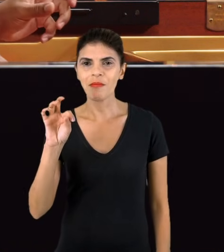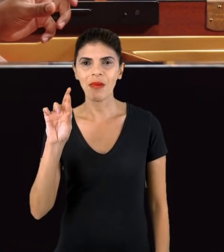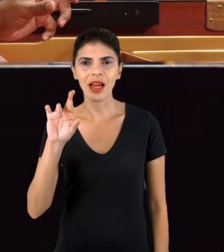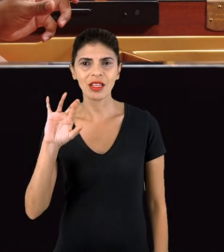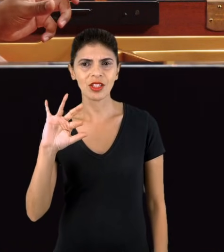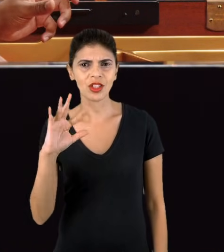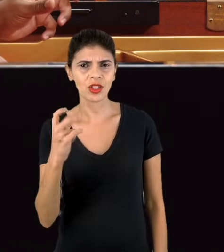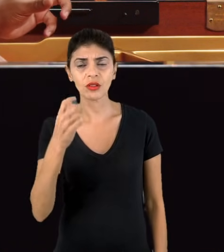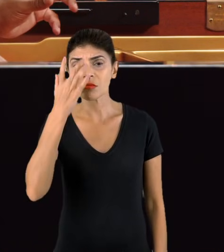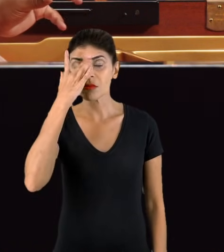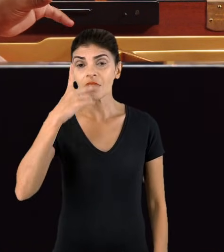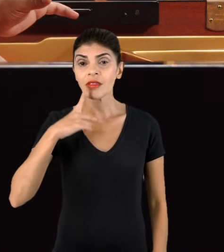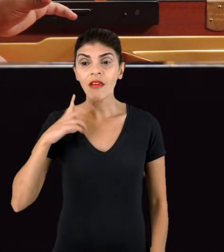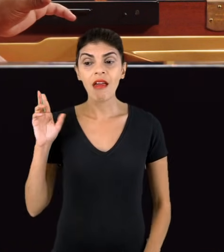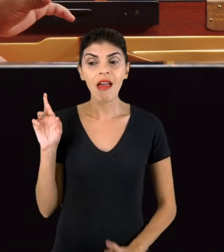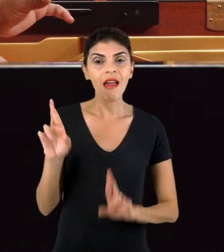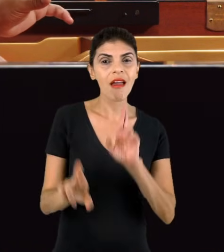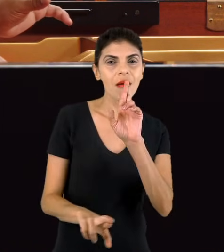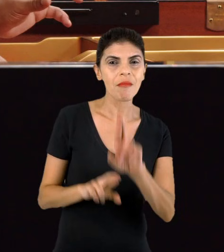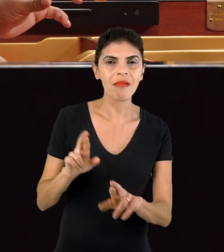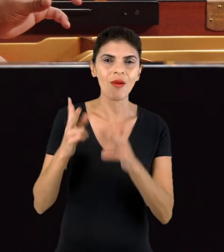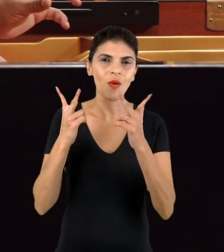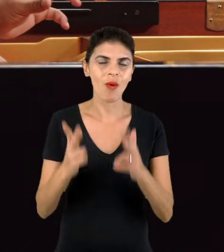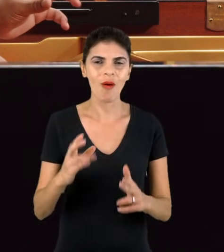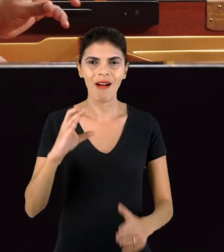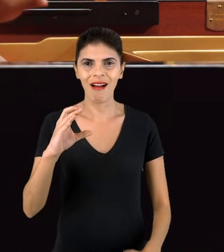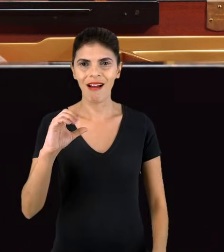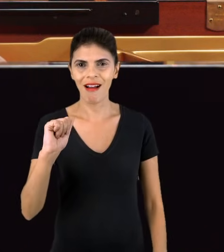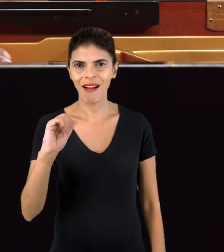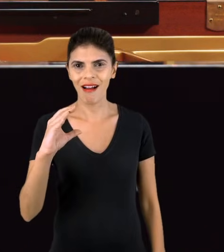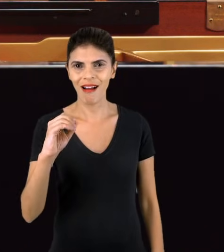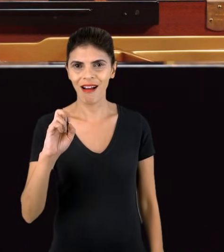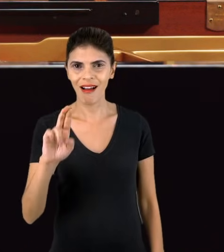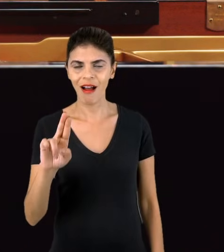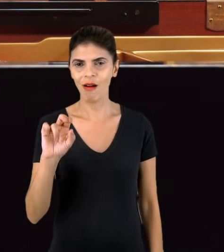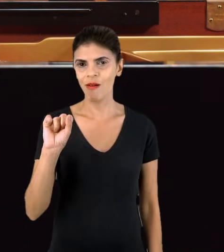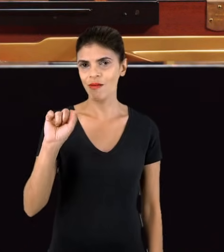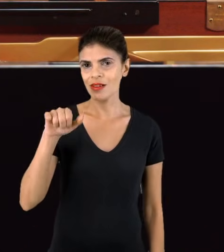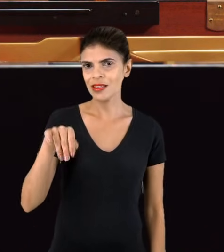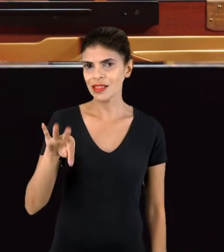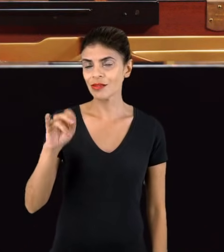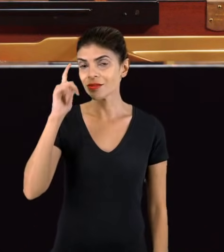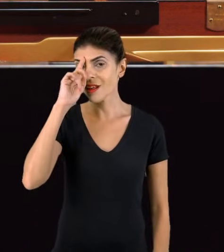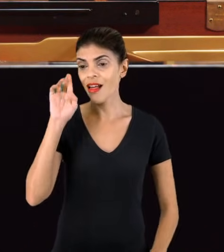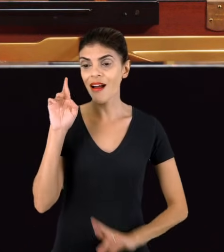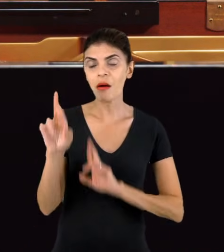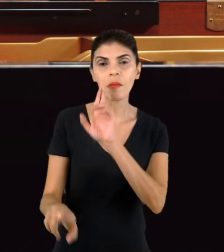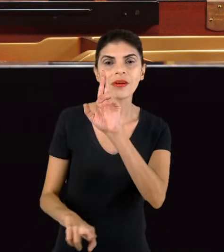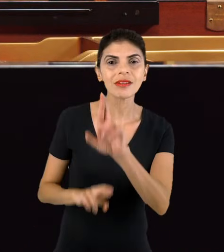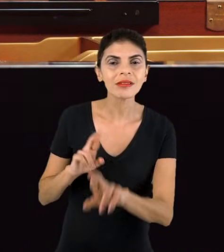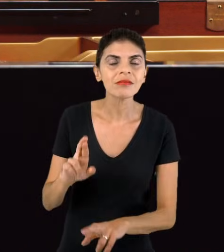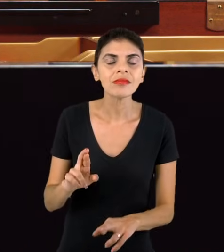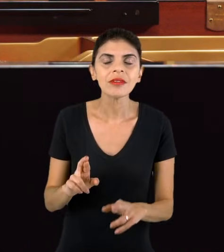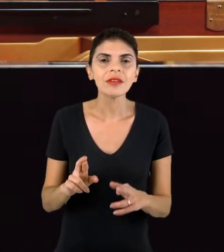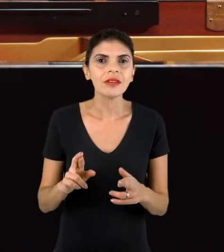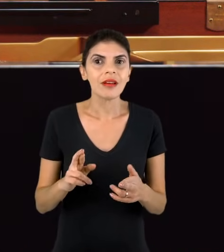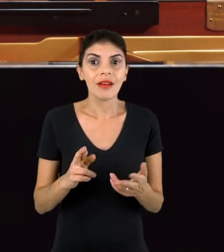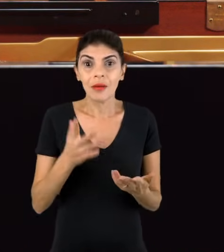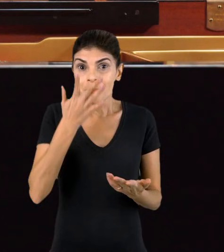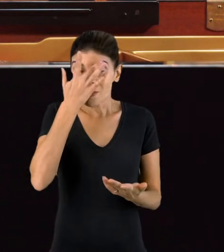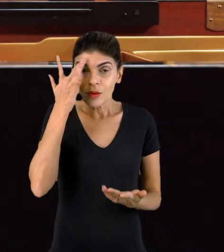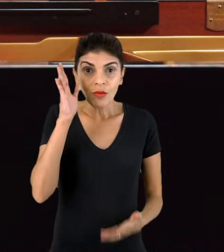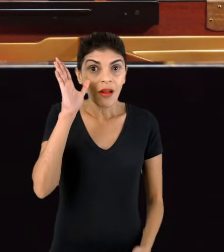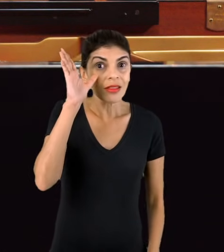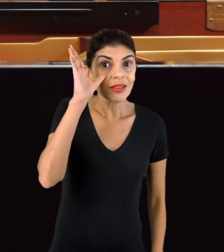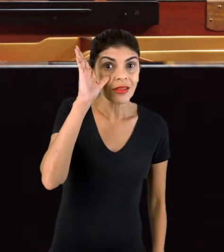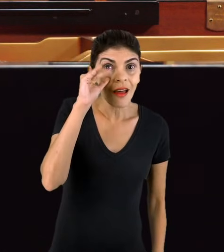mesmo tempo você traz uma pessoa que representa, como Cacau Santos, representa toda uma geração da igreja. Total, sim. É. Cara, o cara